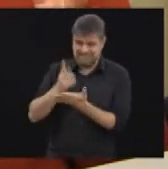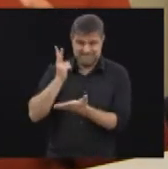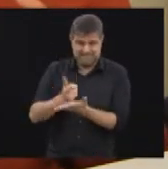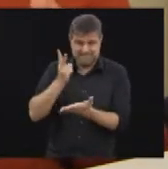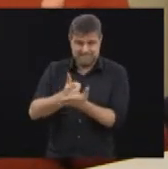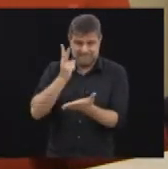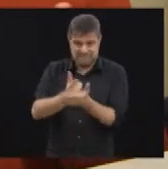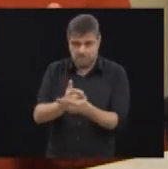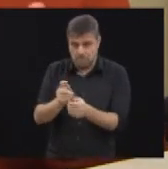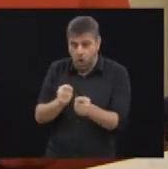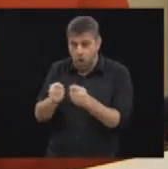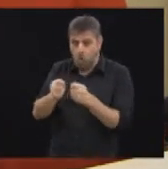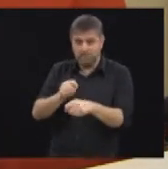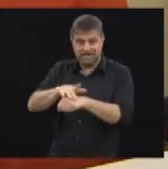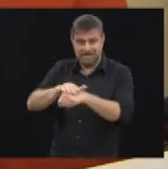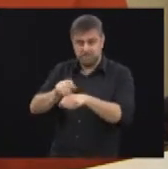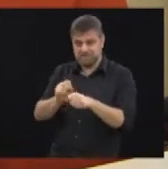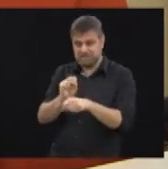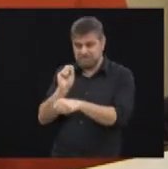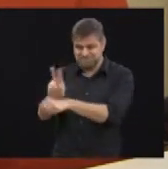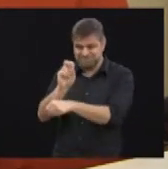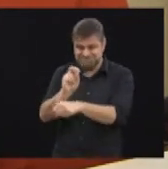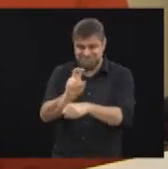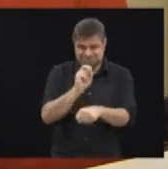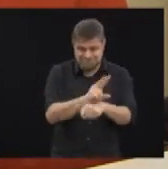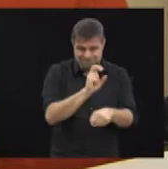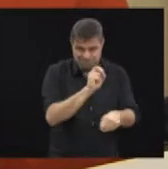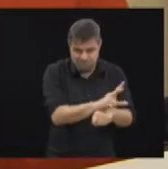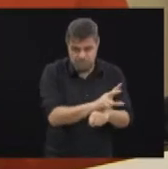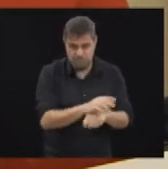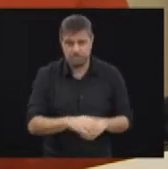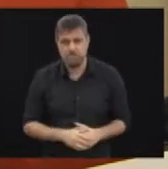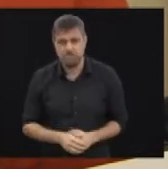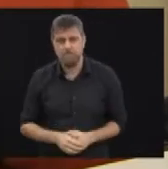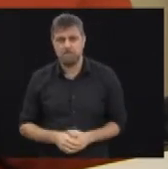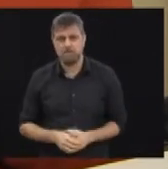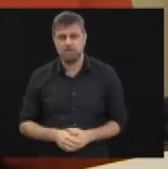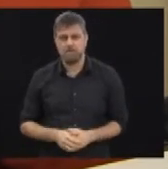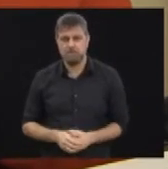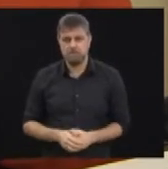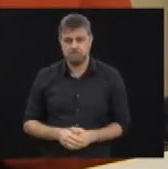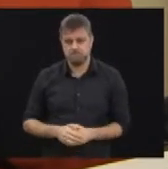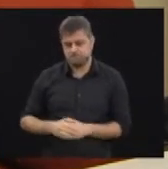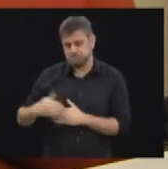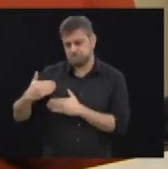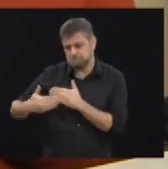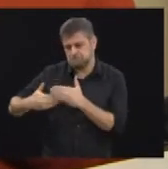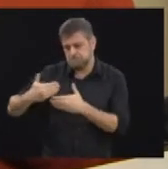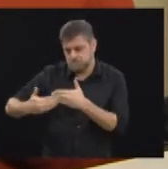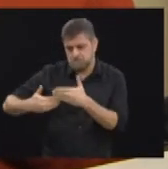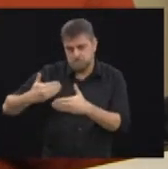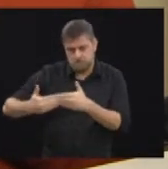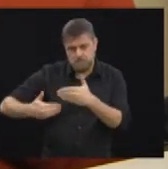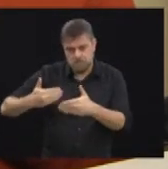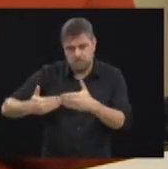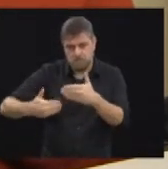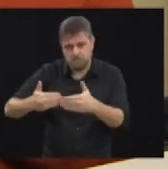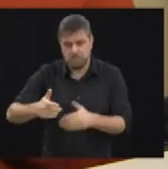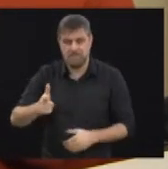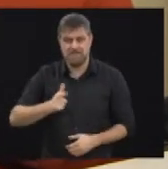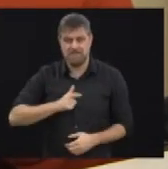historicamente, sempre foi muito ligado ao controle de doenças infecciosas, né? Com